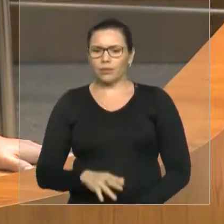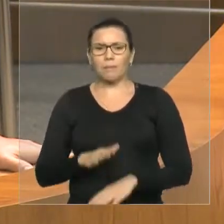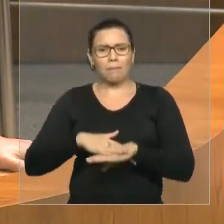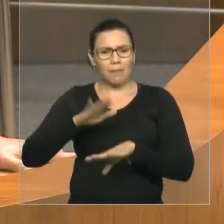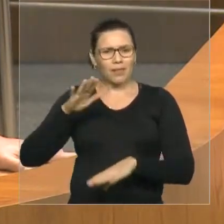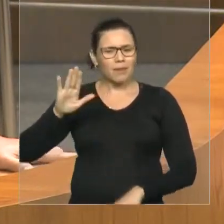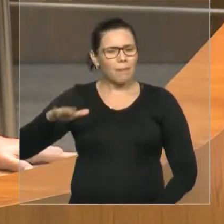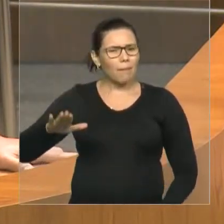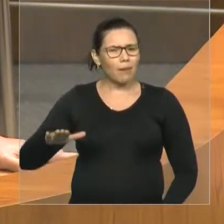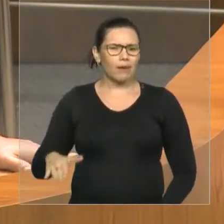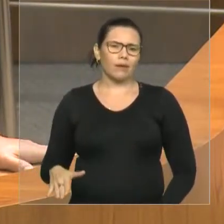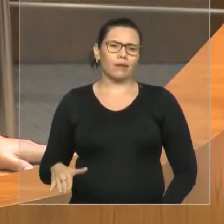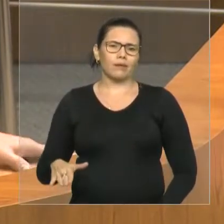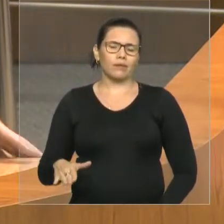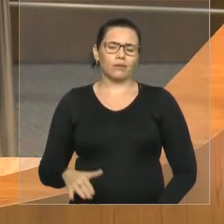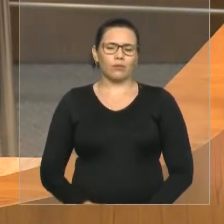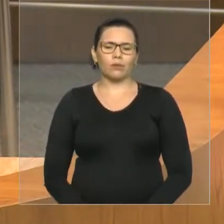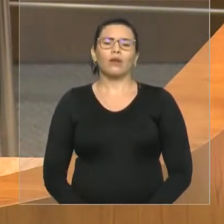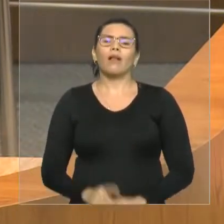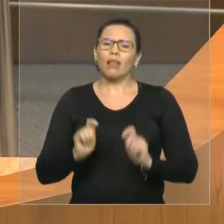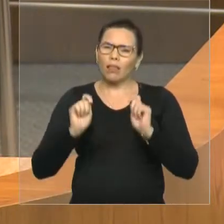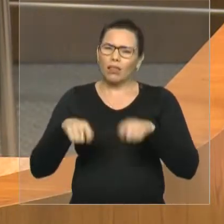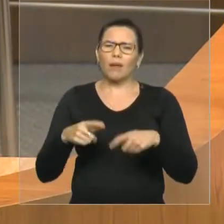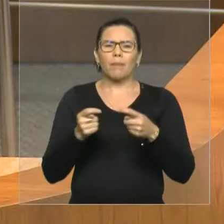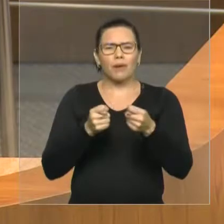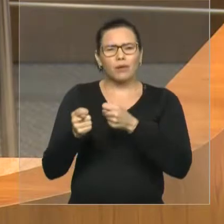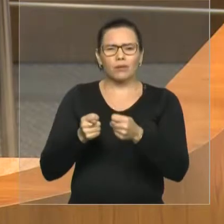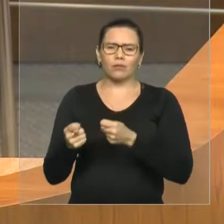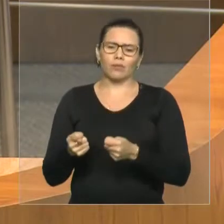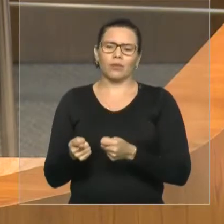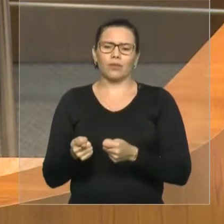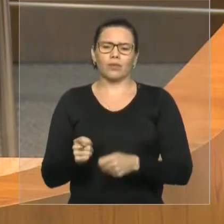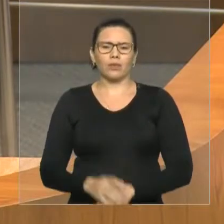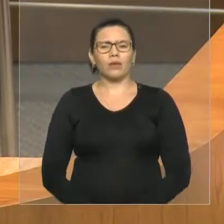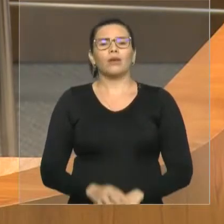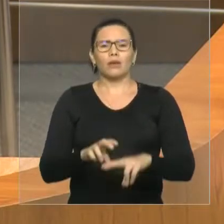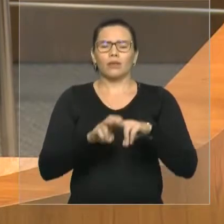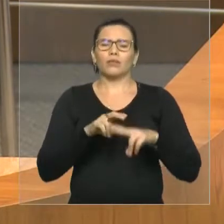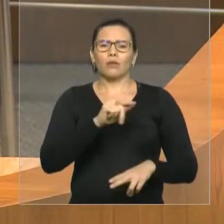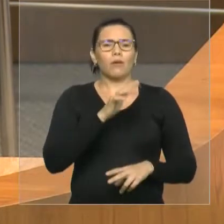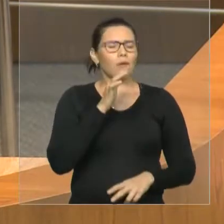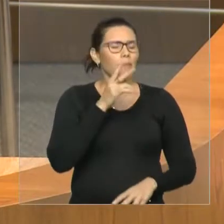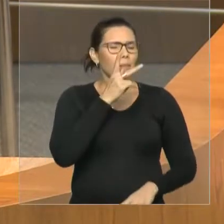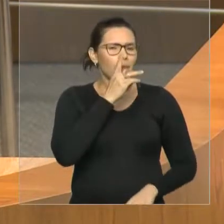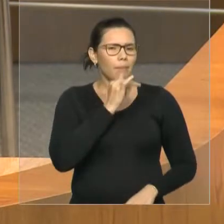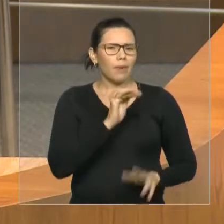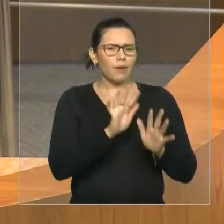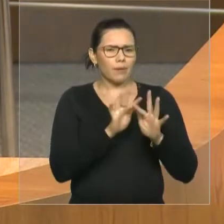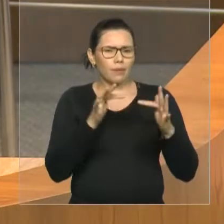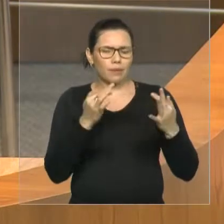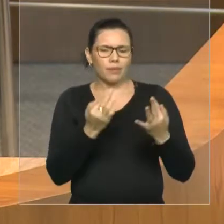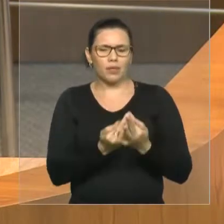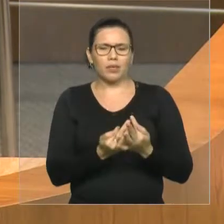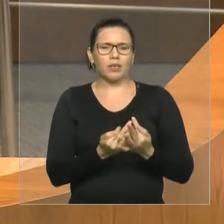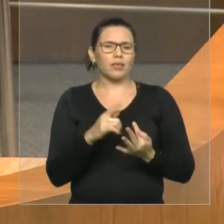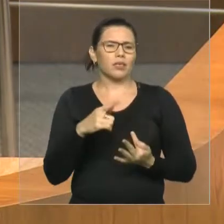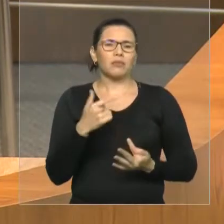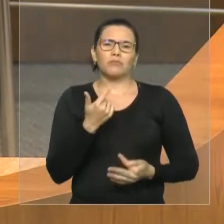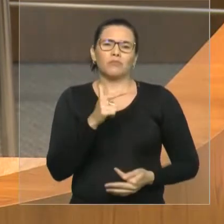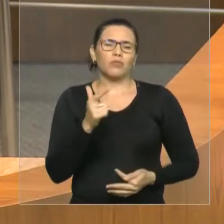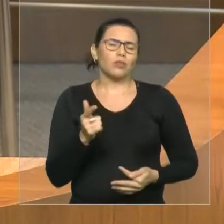uma alternativa para que esse tipo de pai de família que não tem condição de botar gasolina,